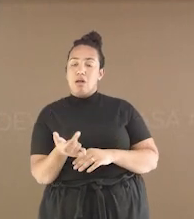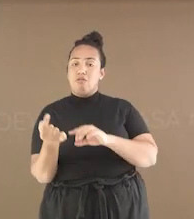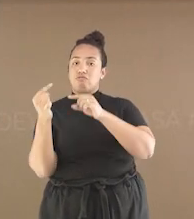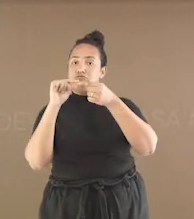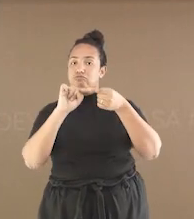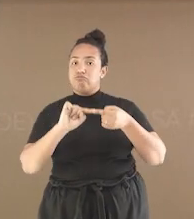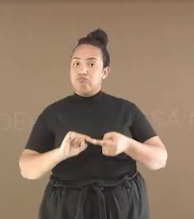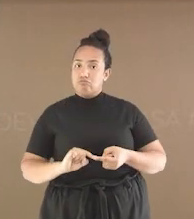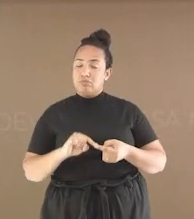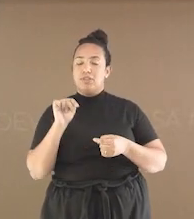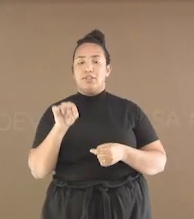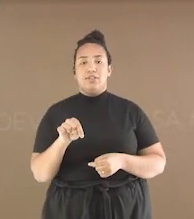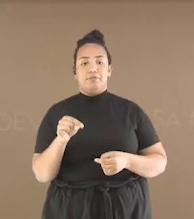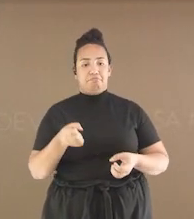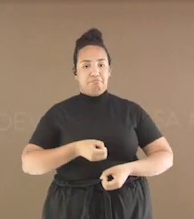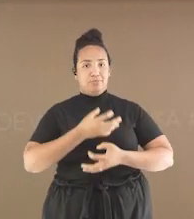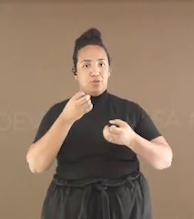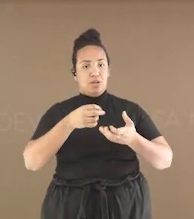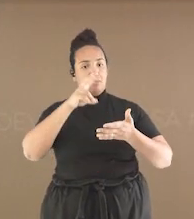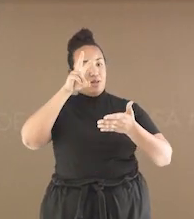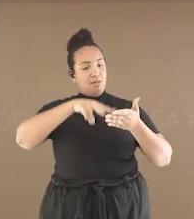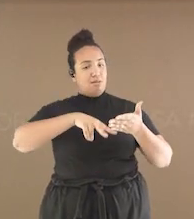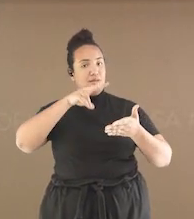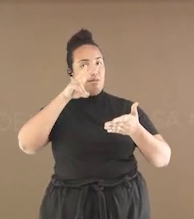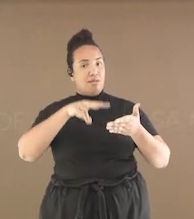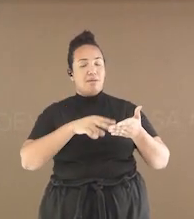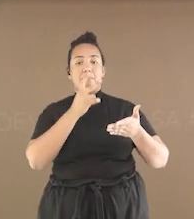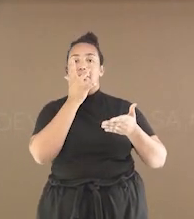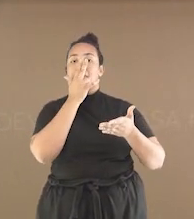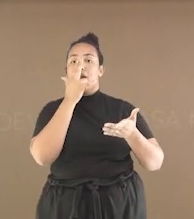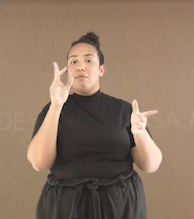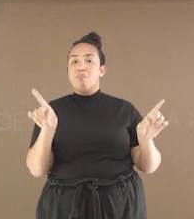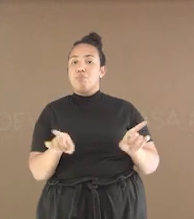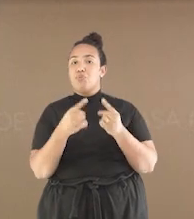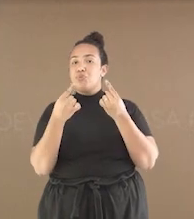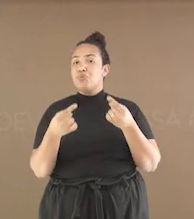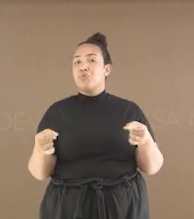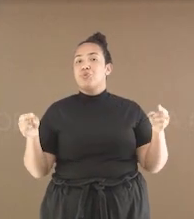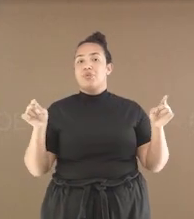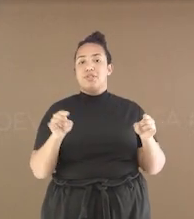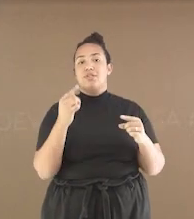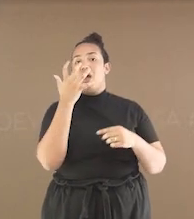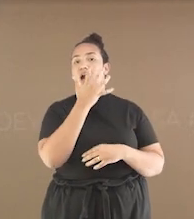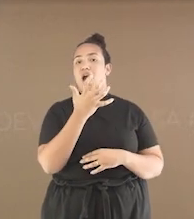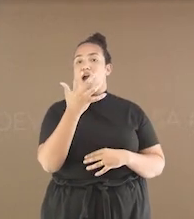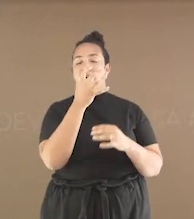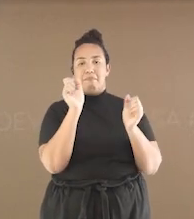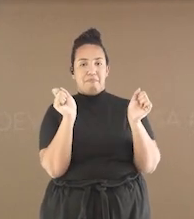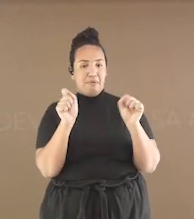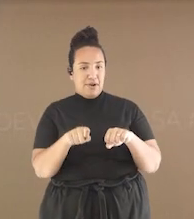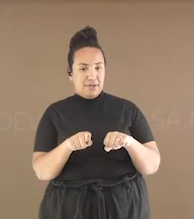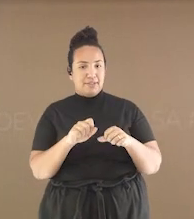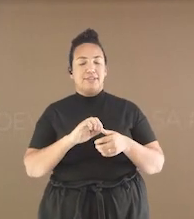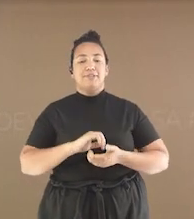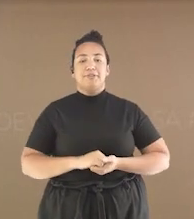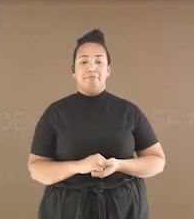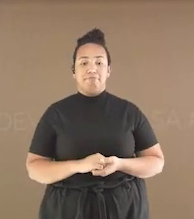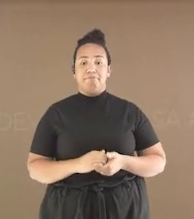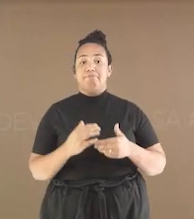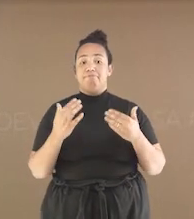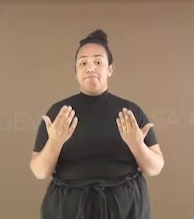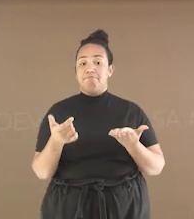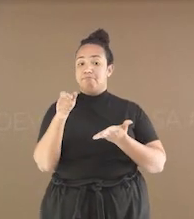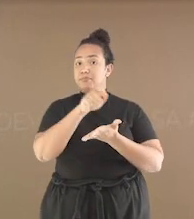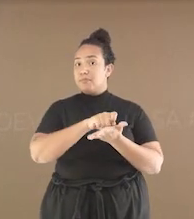mais musicalizado. Na hora da leitura, podemos quase que cantar o poema. Na escrita, o